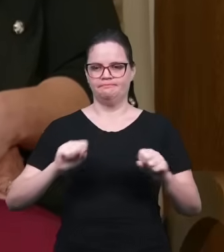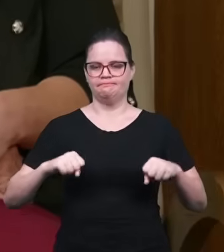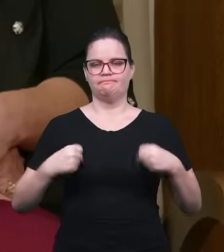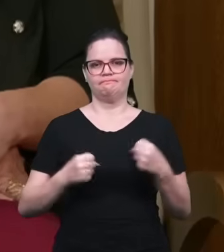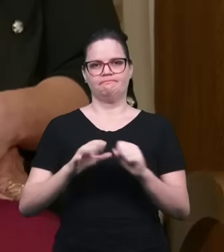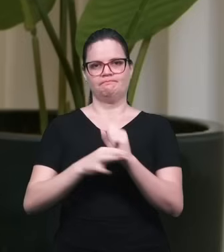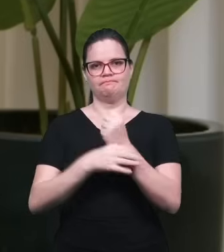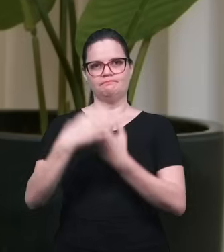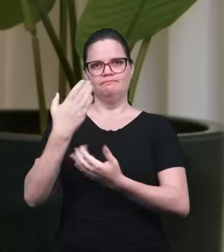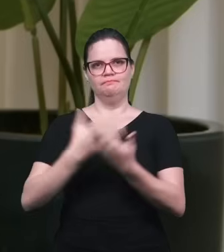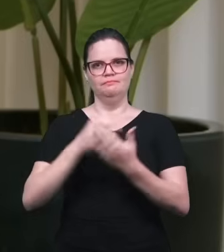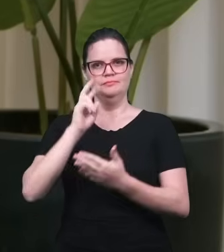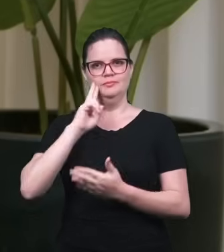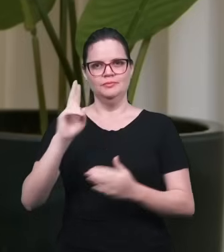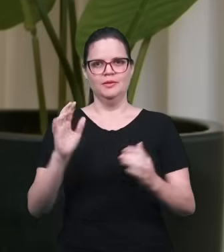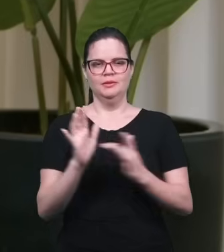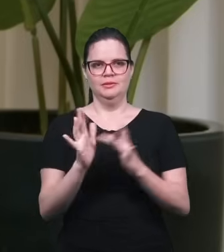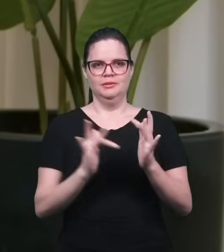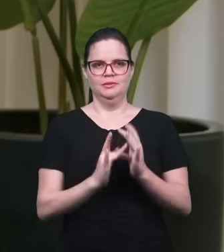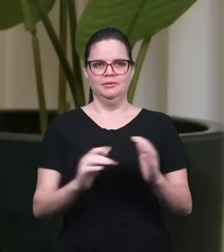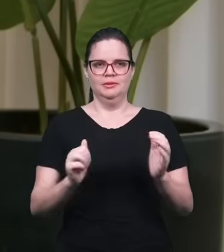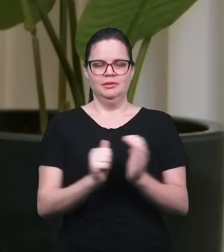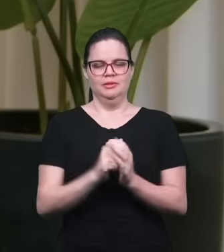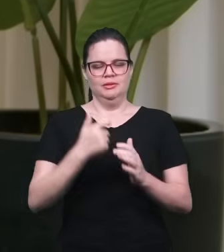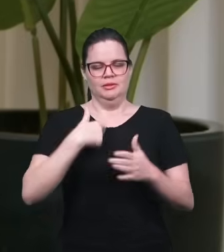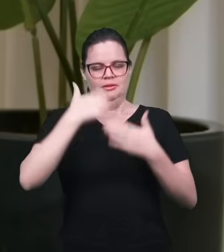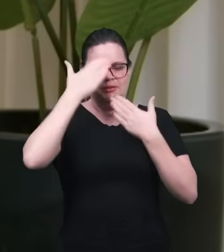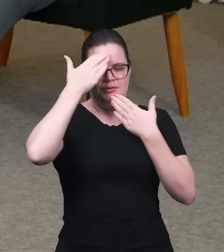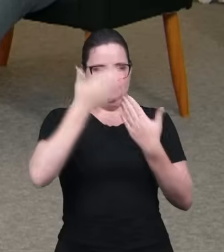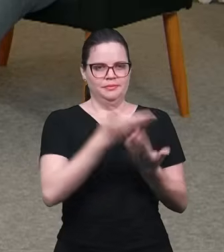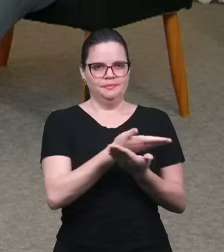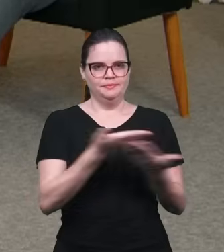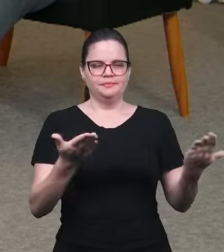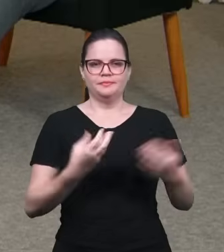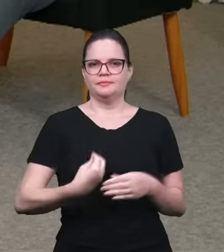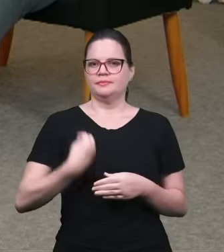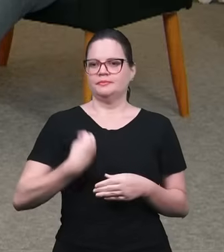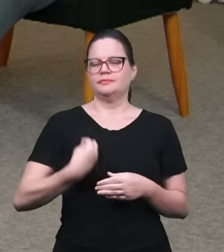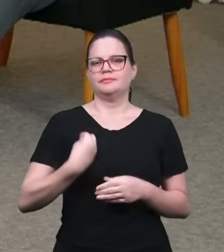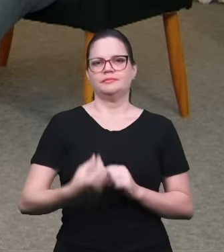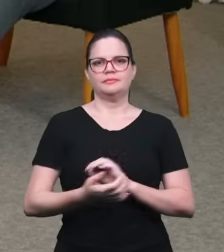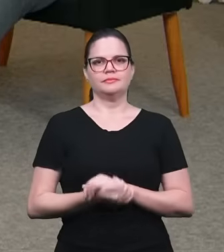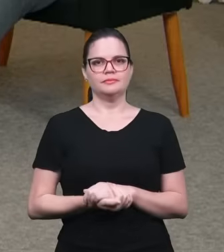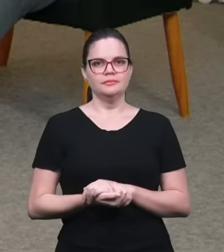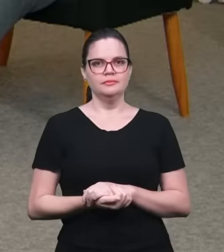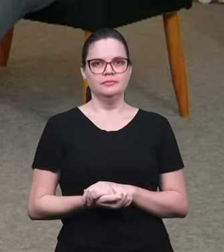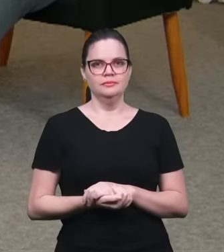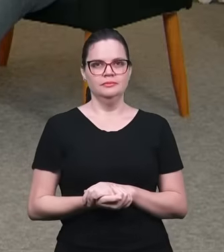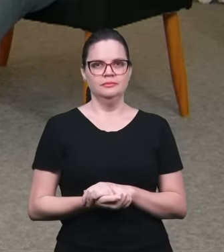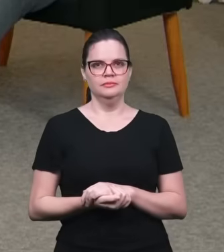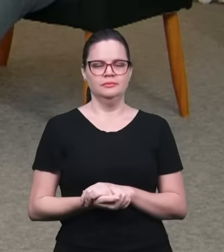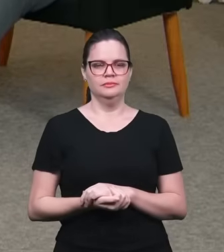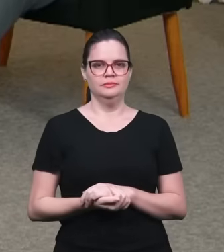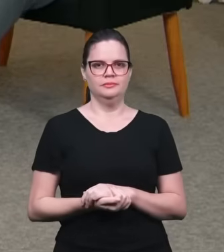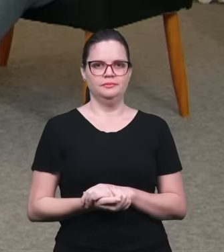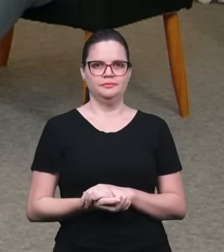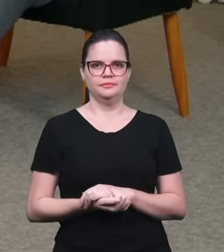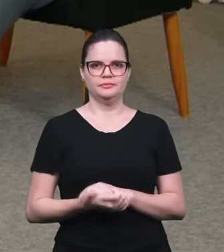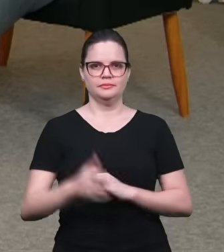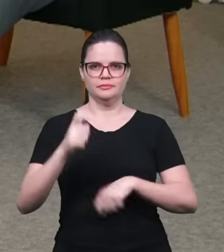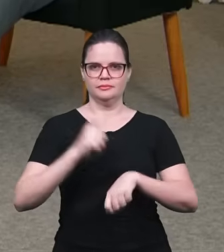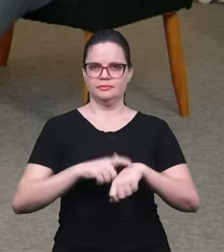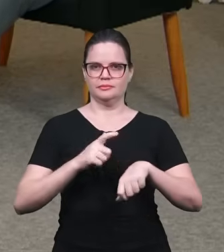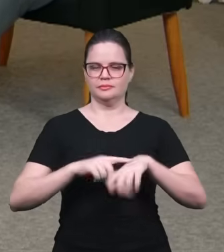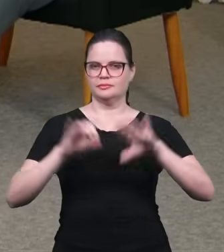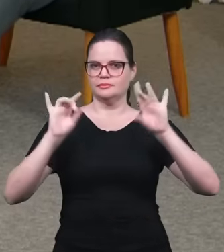seja o né? Senhor. Isso mesmo. Queridos, eu quero agradecer muito a presença de vocês por esse